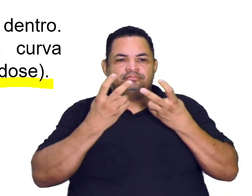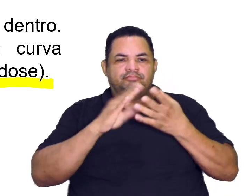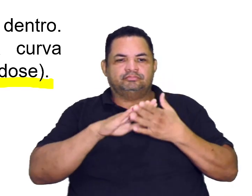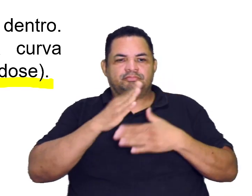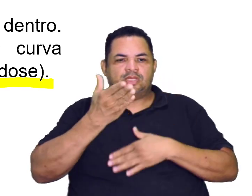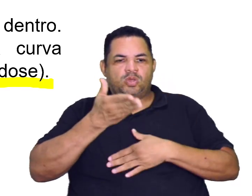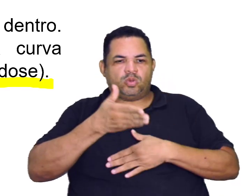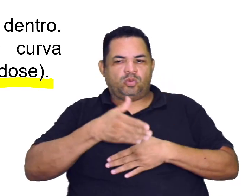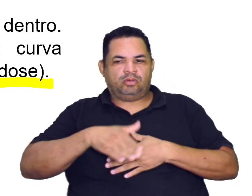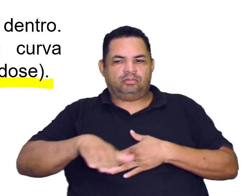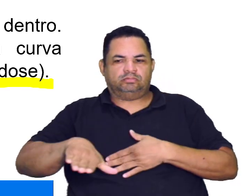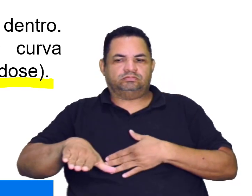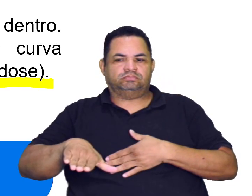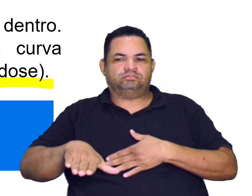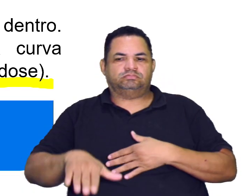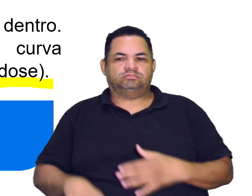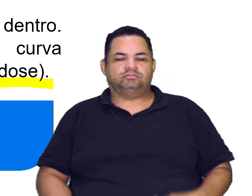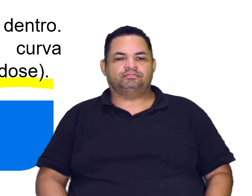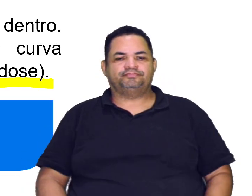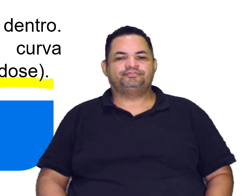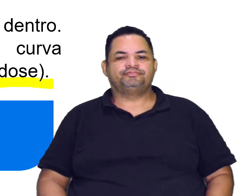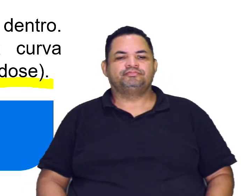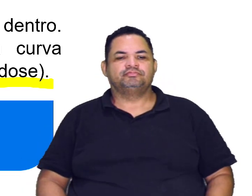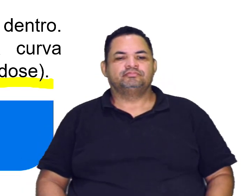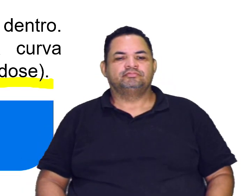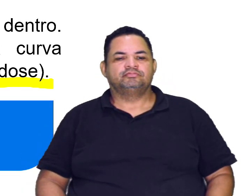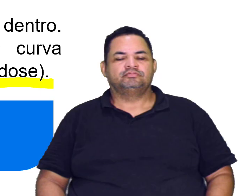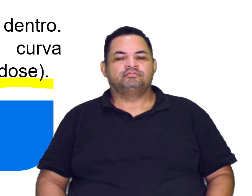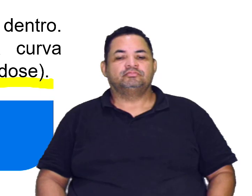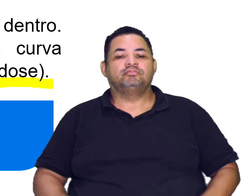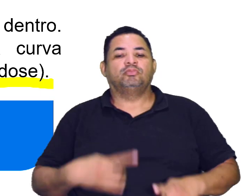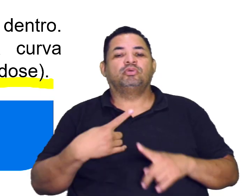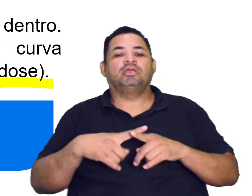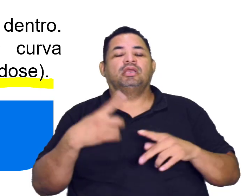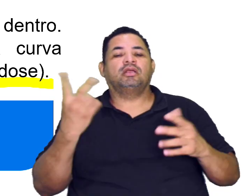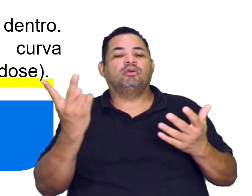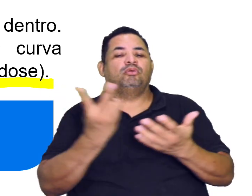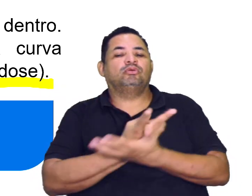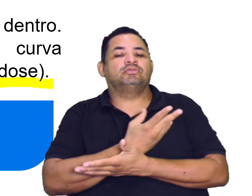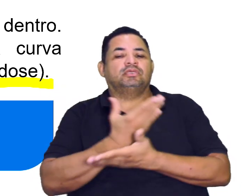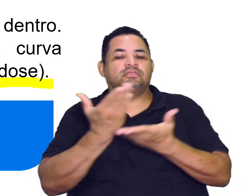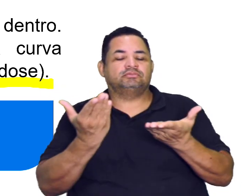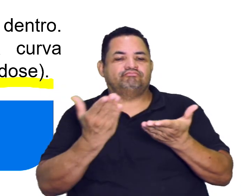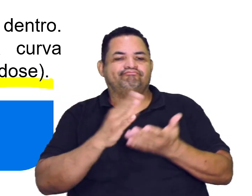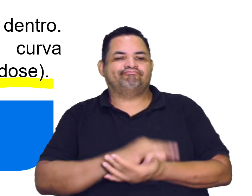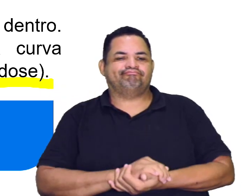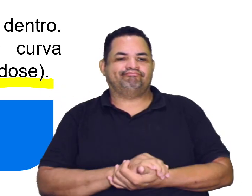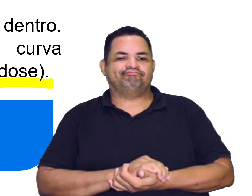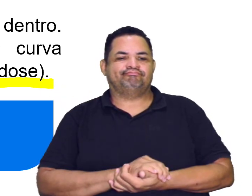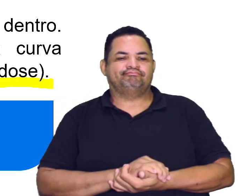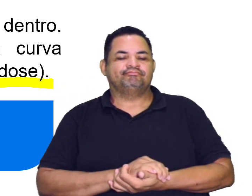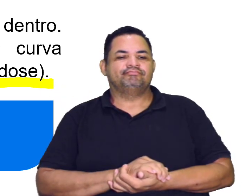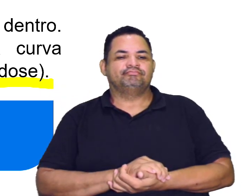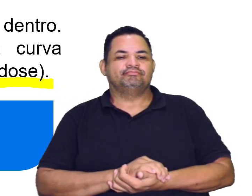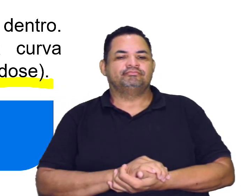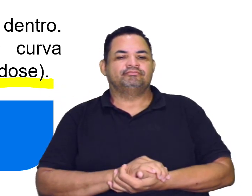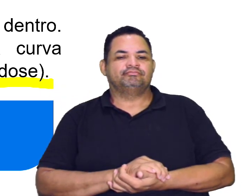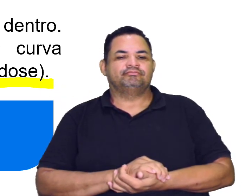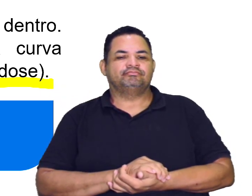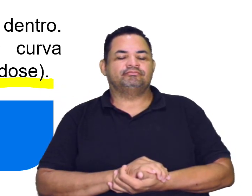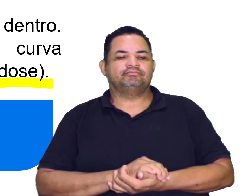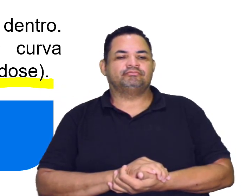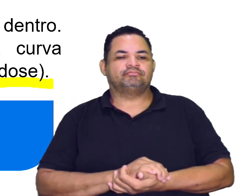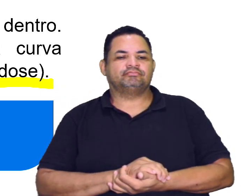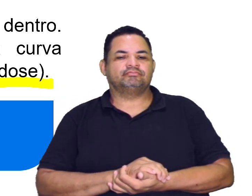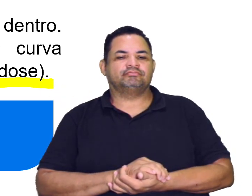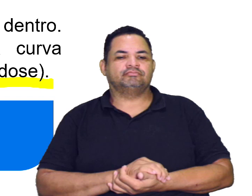curvatura exagerada ali. E aí, quais são as causas mais comuns então, prof? Seguinte, elas